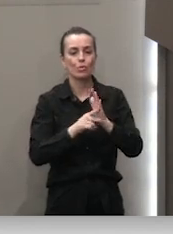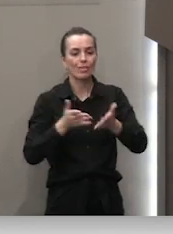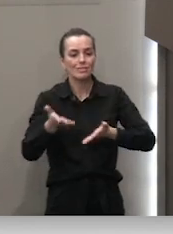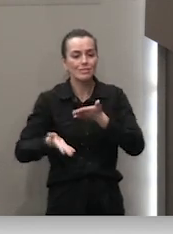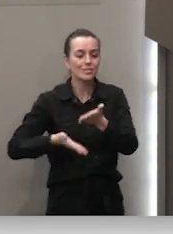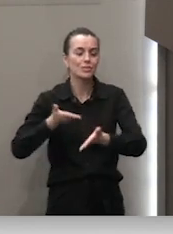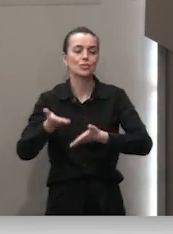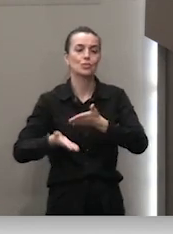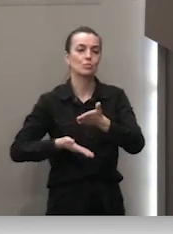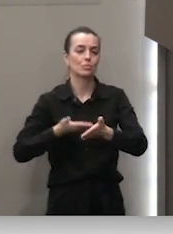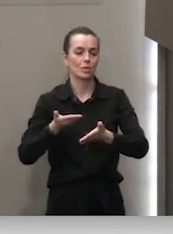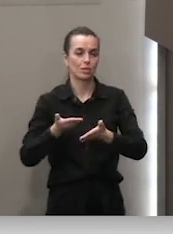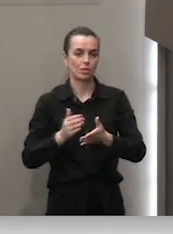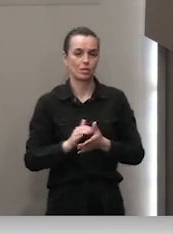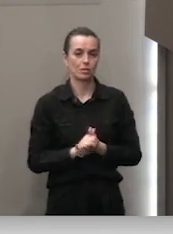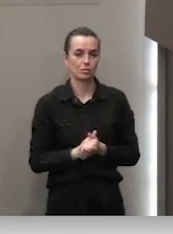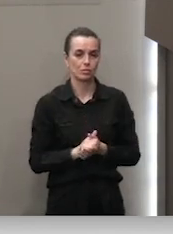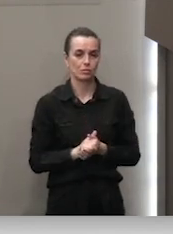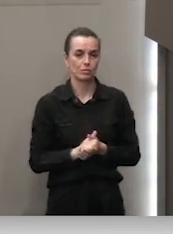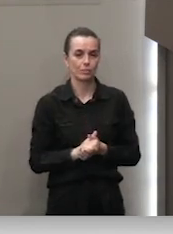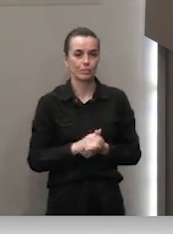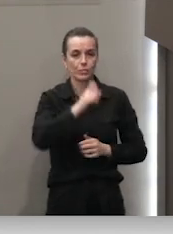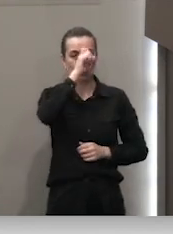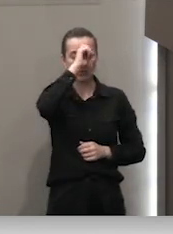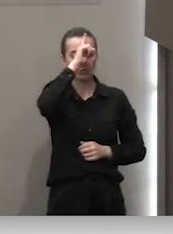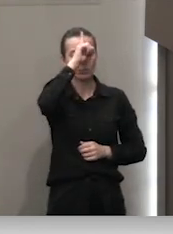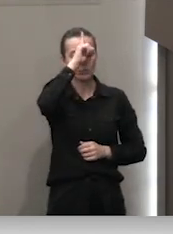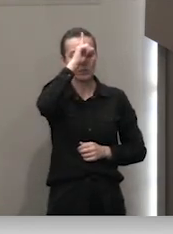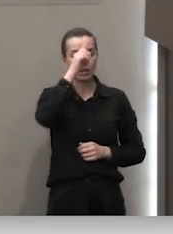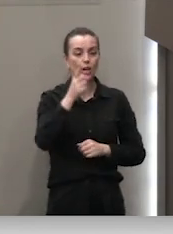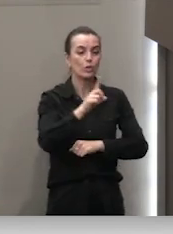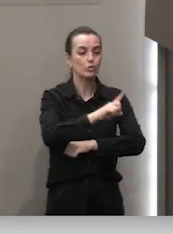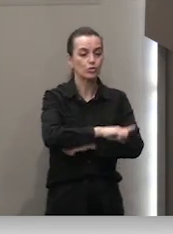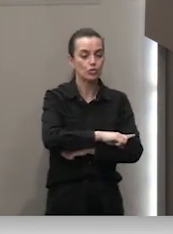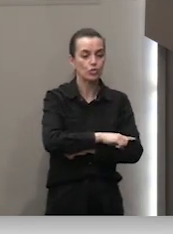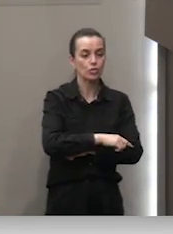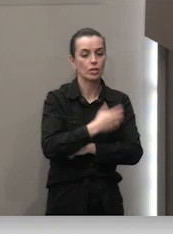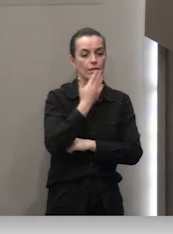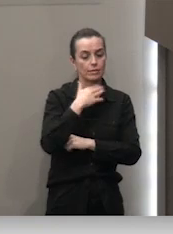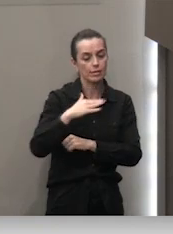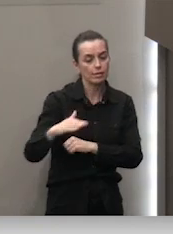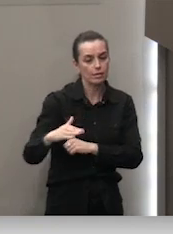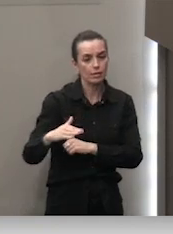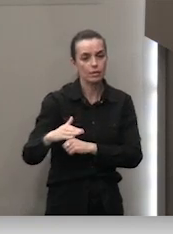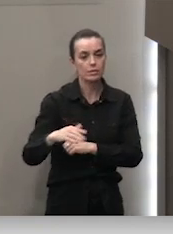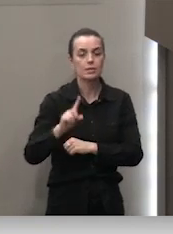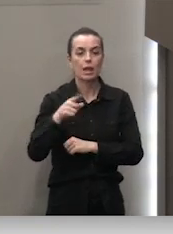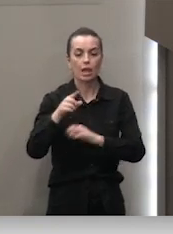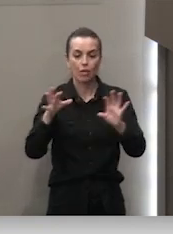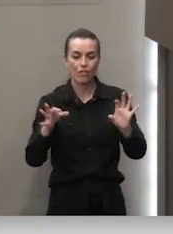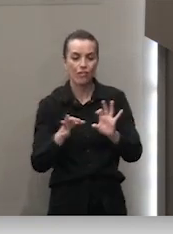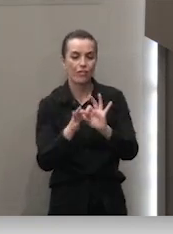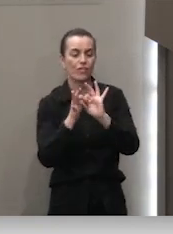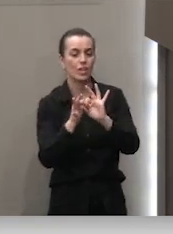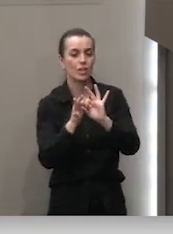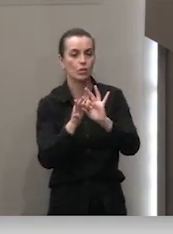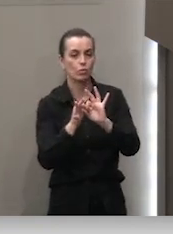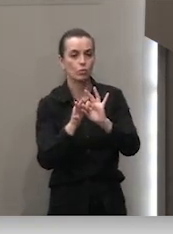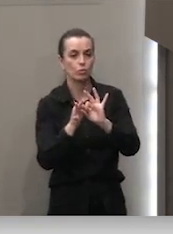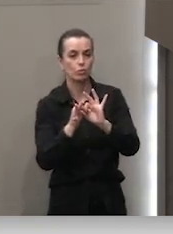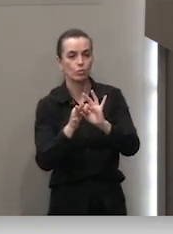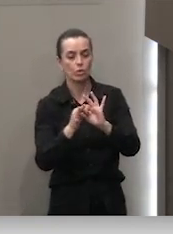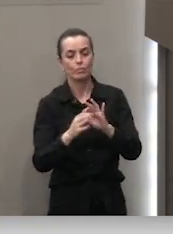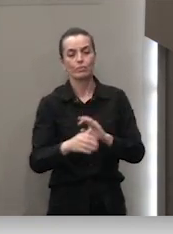toda fragmentada, o Hospital Dia da Criança não é um hospital, é um ambulatório vinculado à Secretaria de Saúde, não pertence